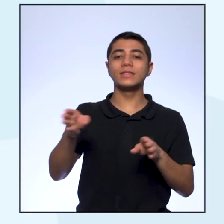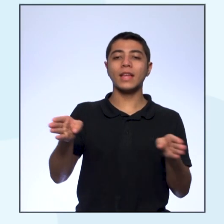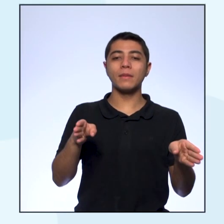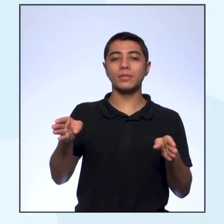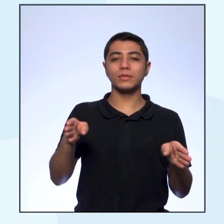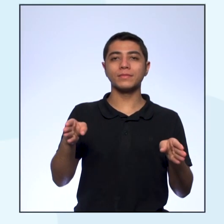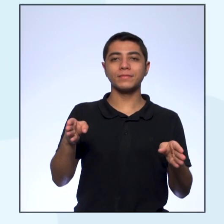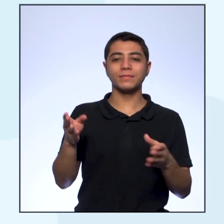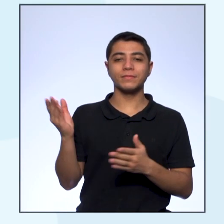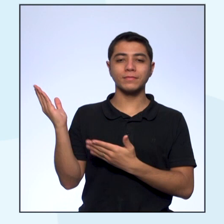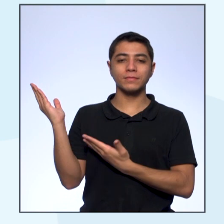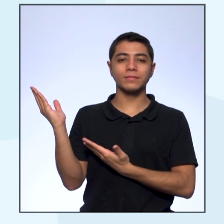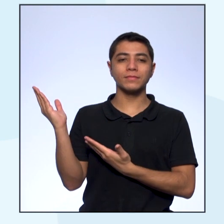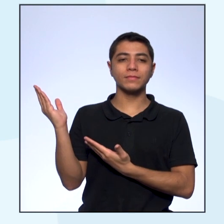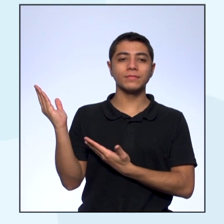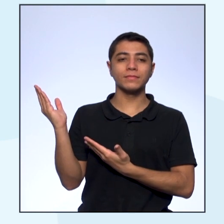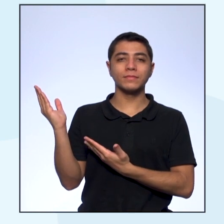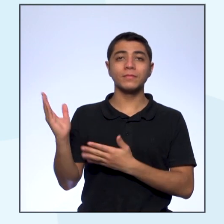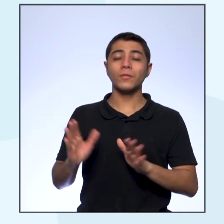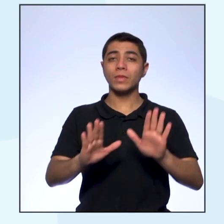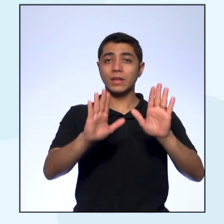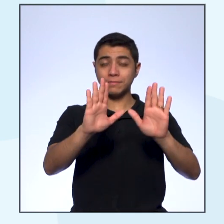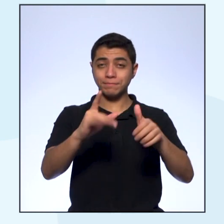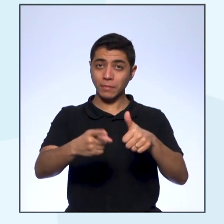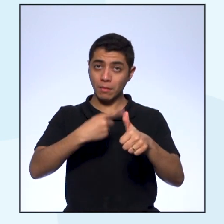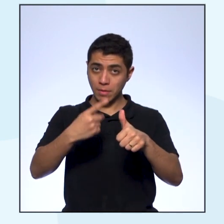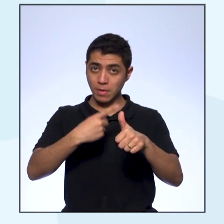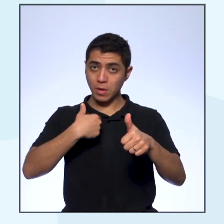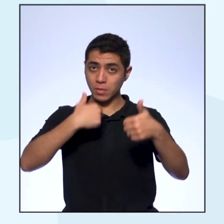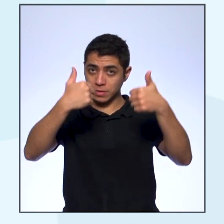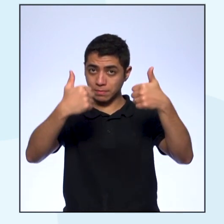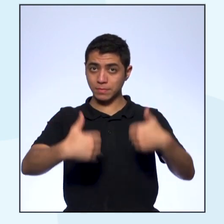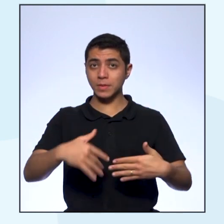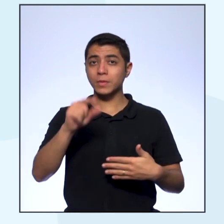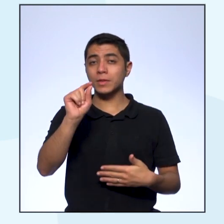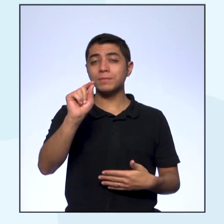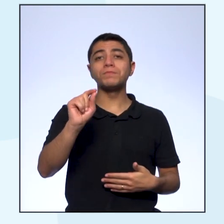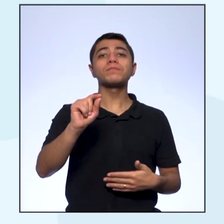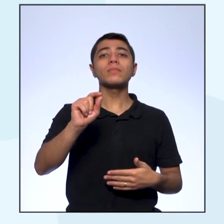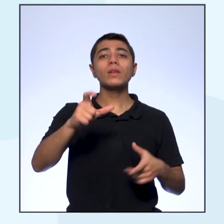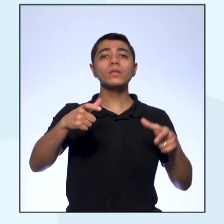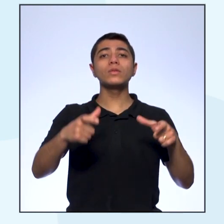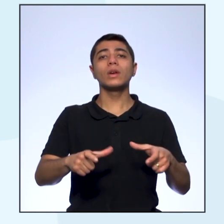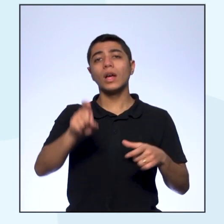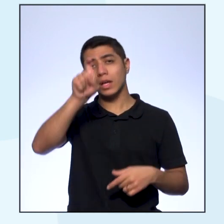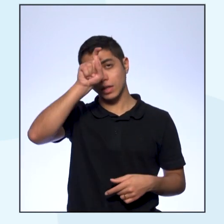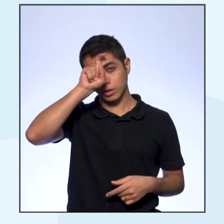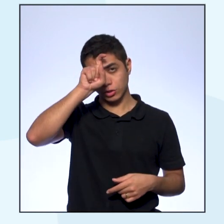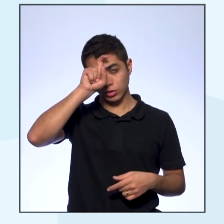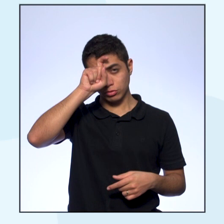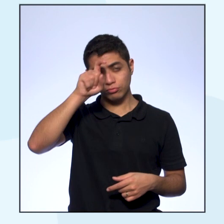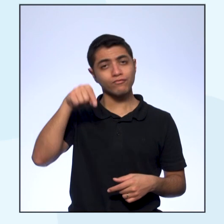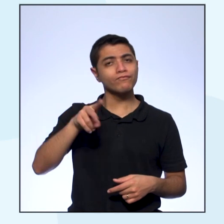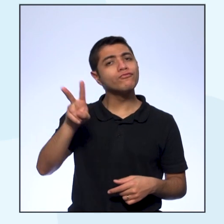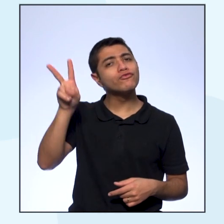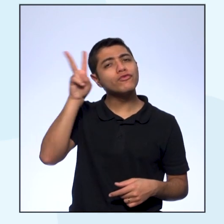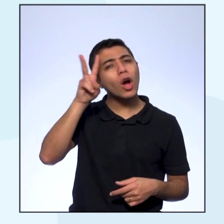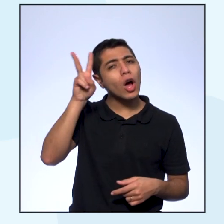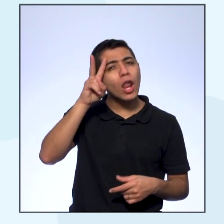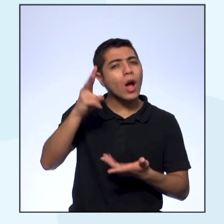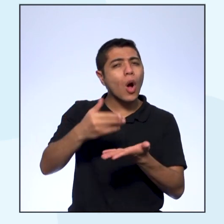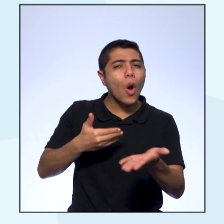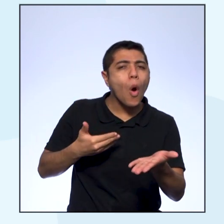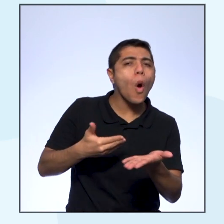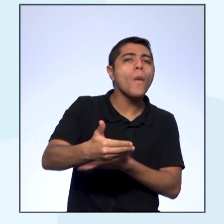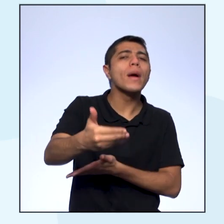Então, só em primeiro lugar pontuando para vocês, pessoal, que a história do Egito Antigo começa, né, enquanto uma